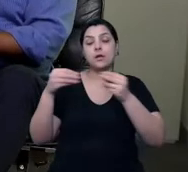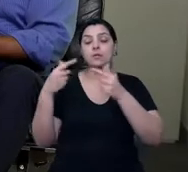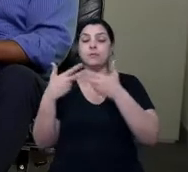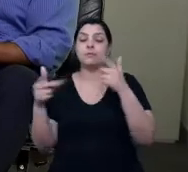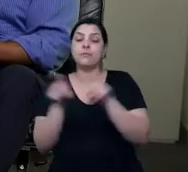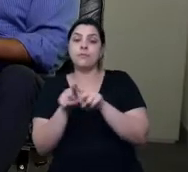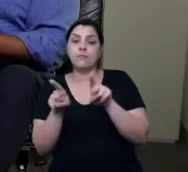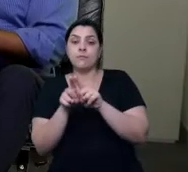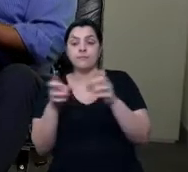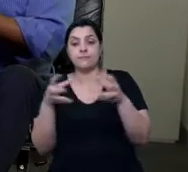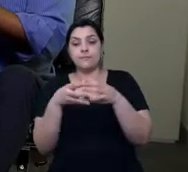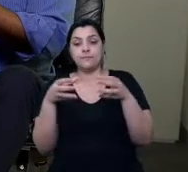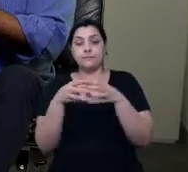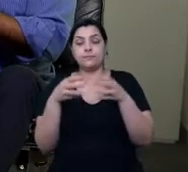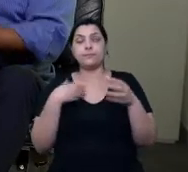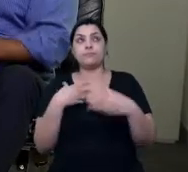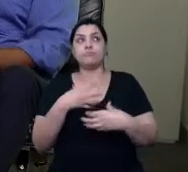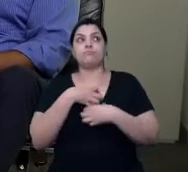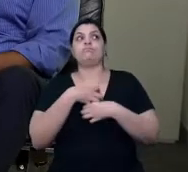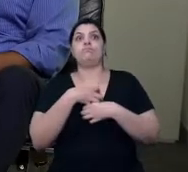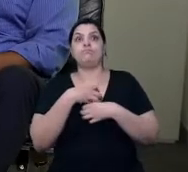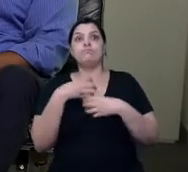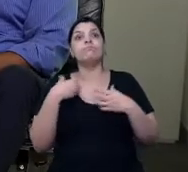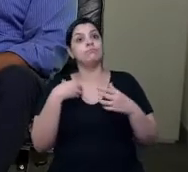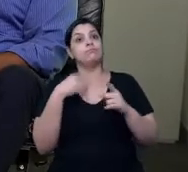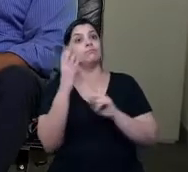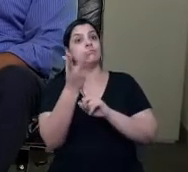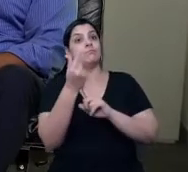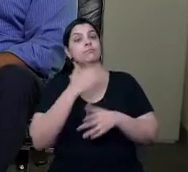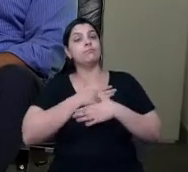me descubro como artista. Então, essa é a minha origem,